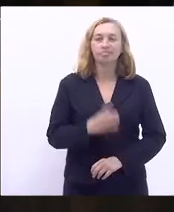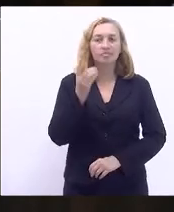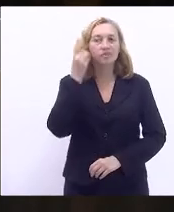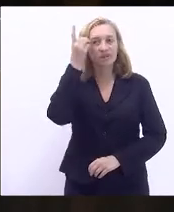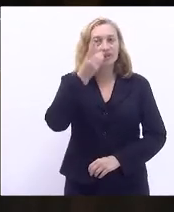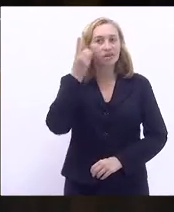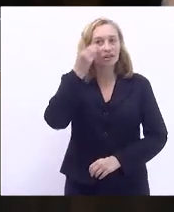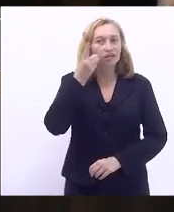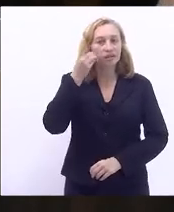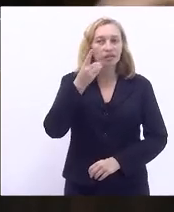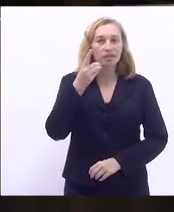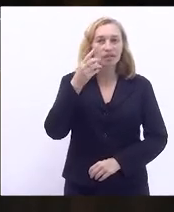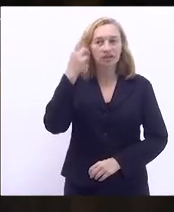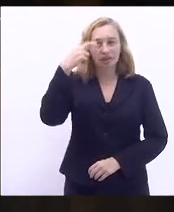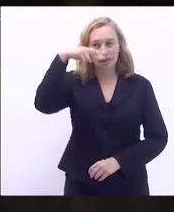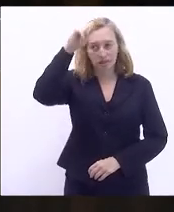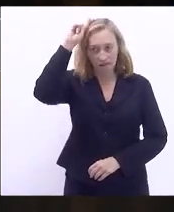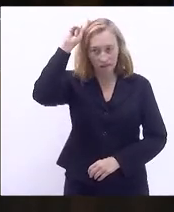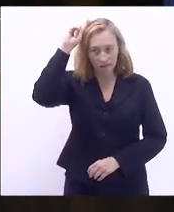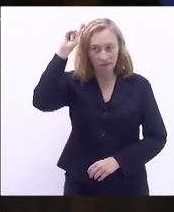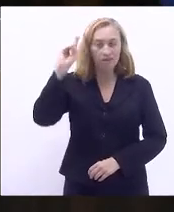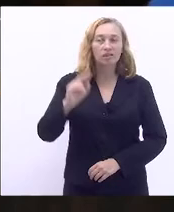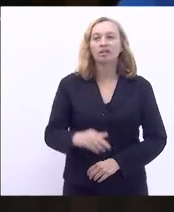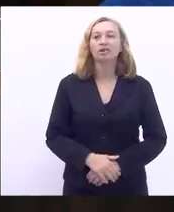Deputado Renan Ferreirinha.